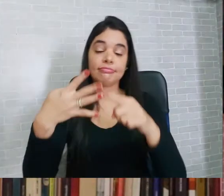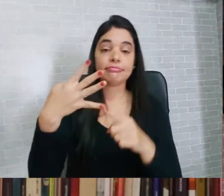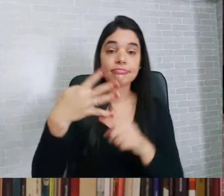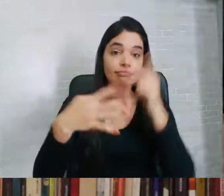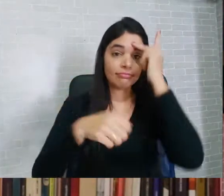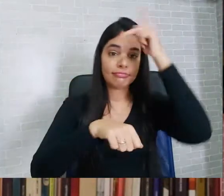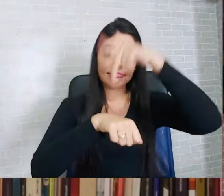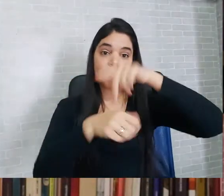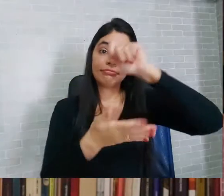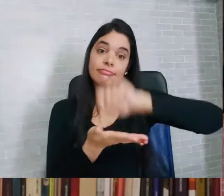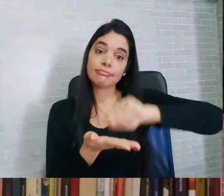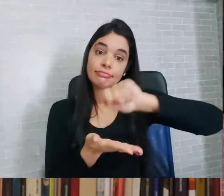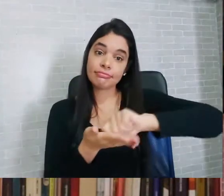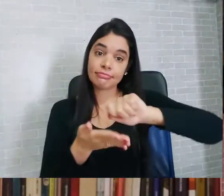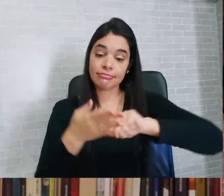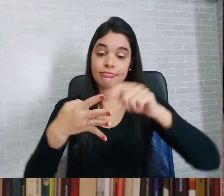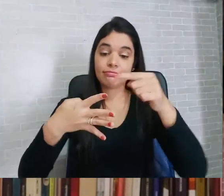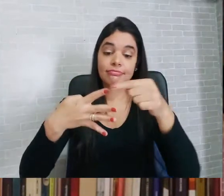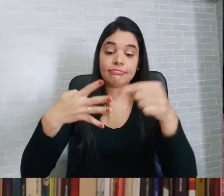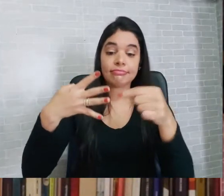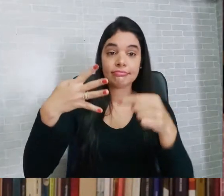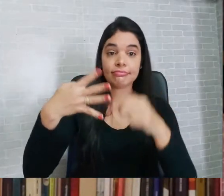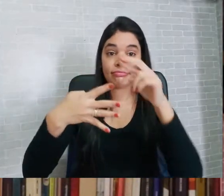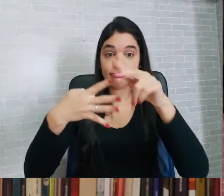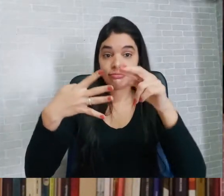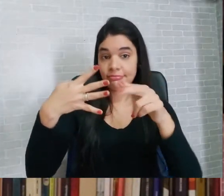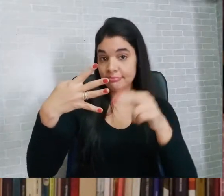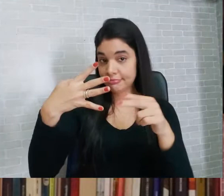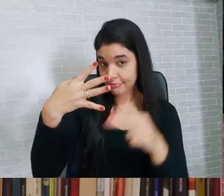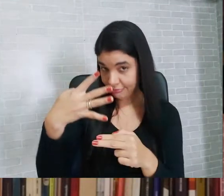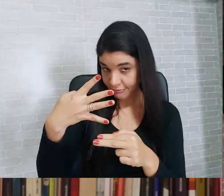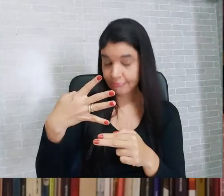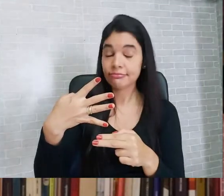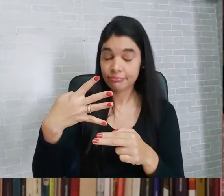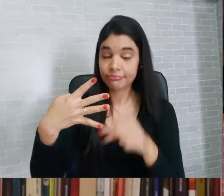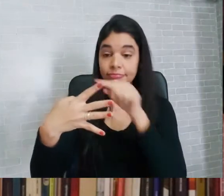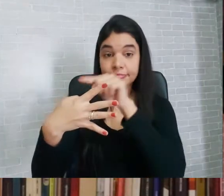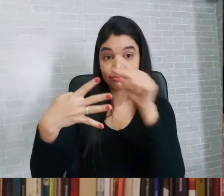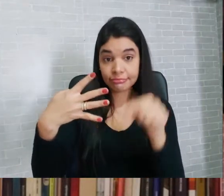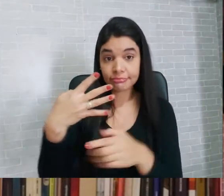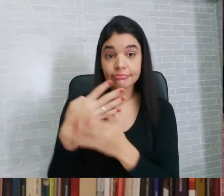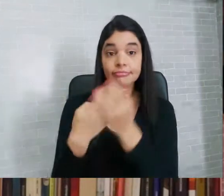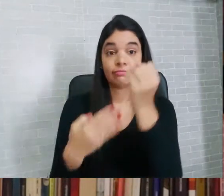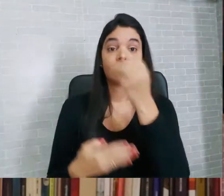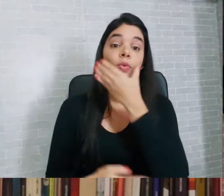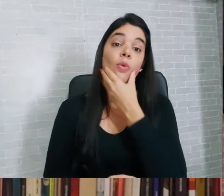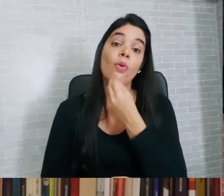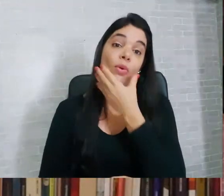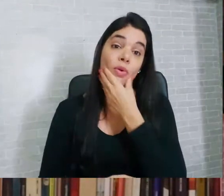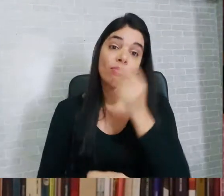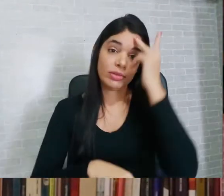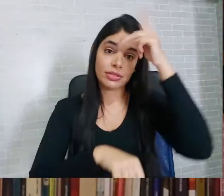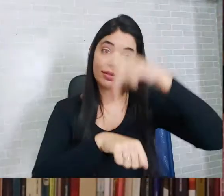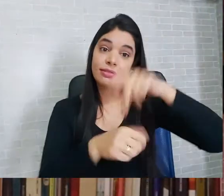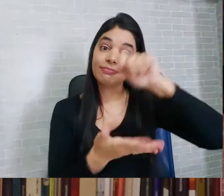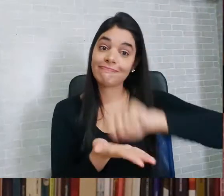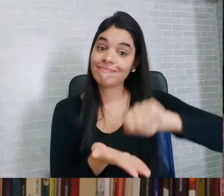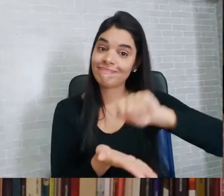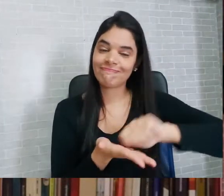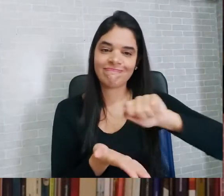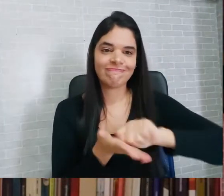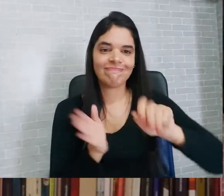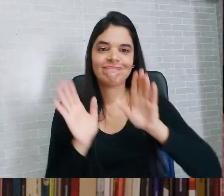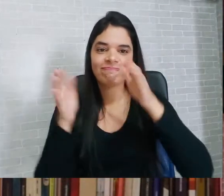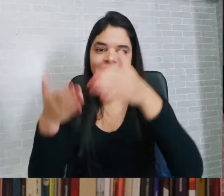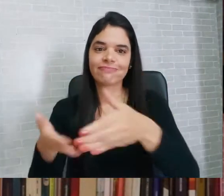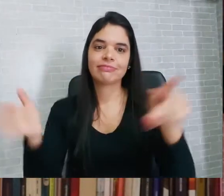nomes, especialmente os 3 primeiros mais citados da Guiana Francesa, são todos homens, ou seja, uma literatura